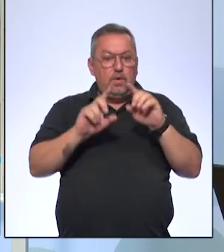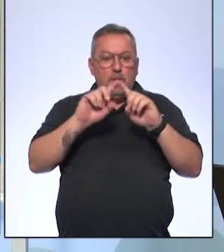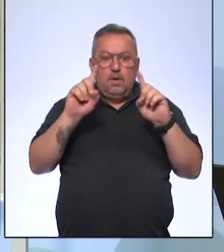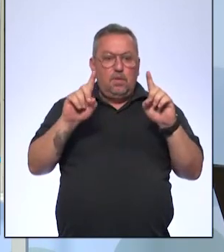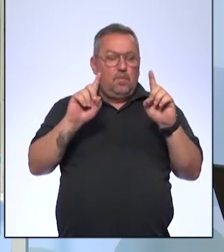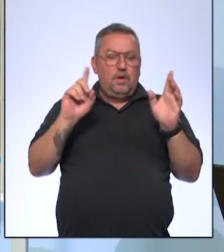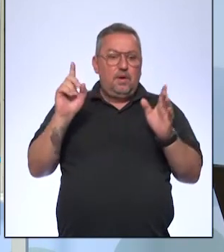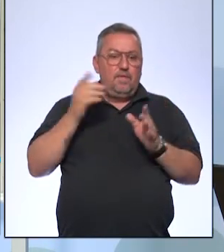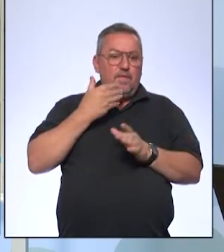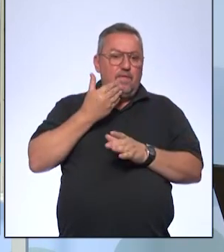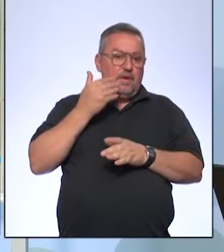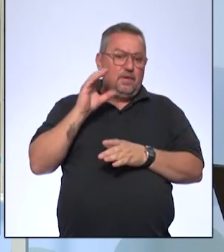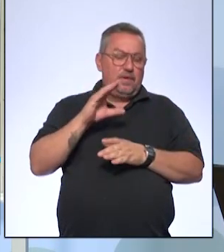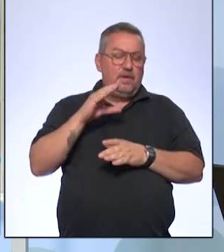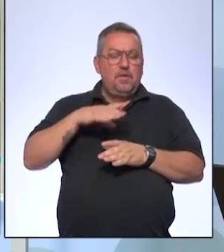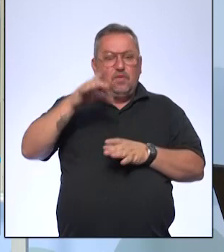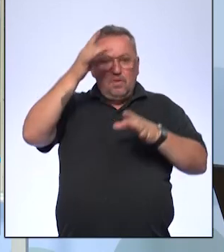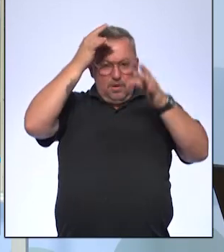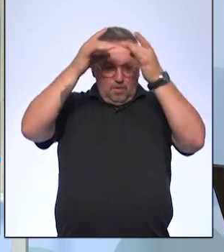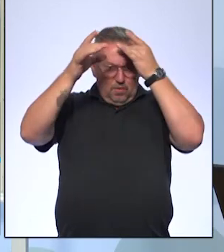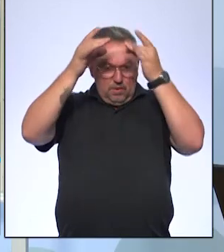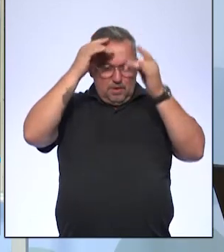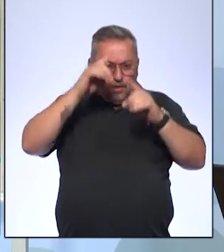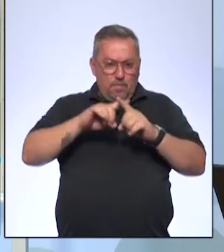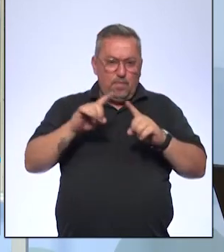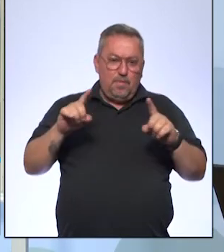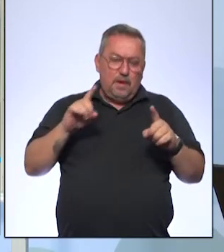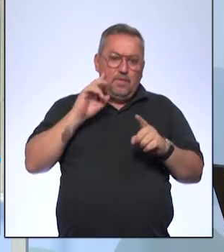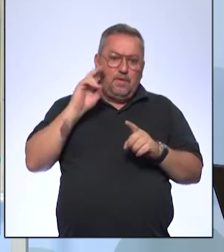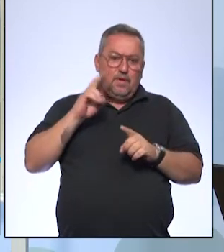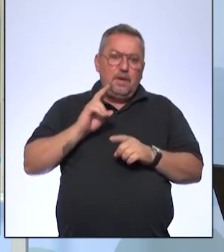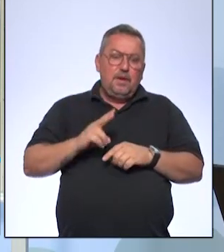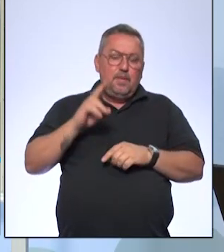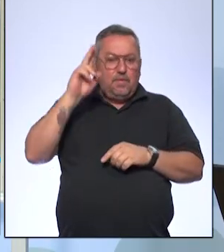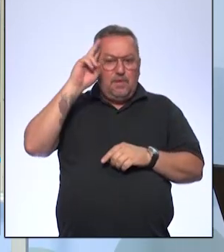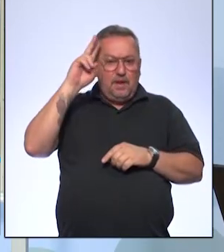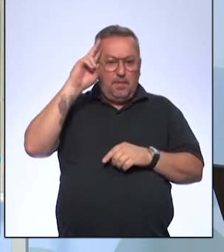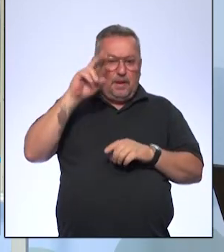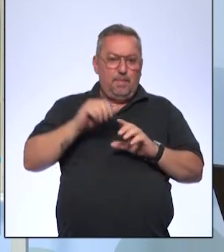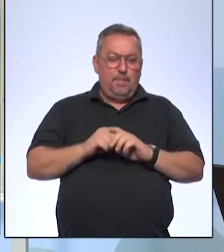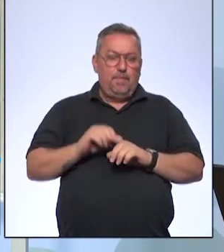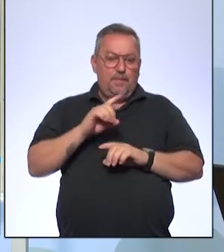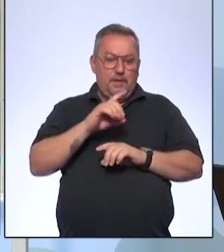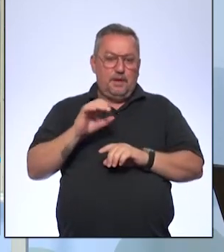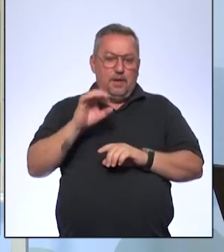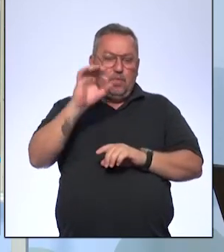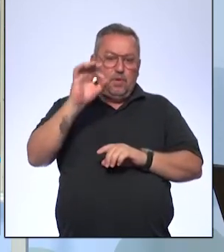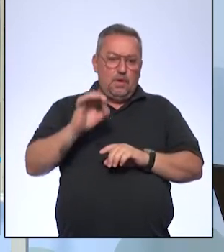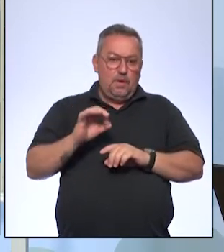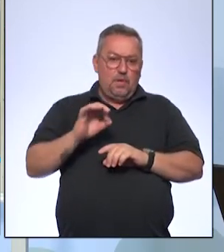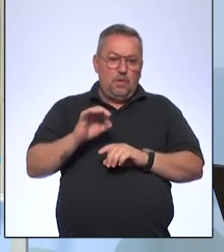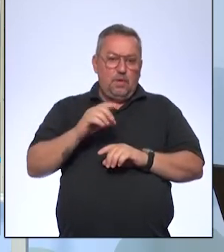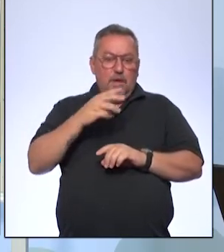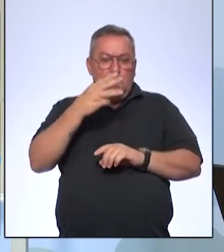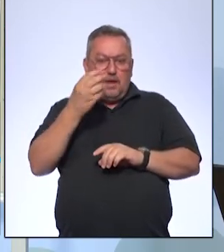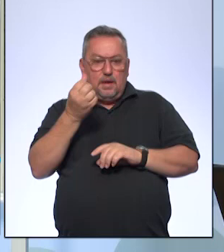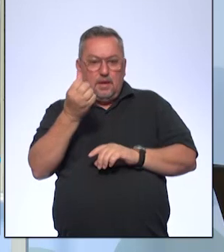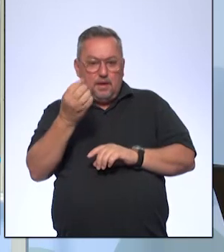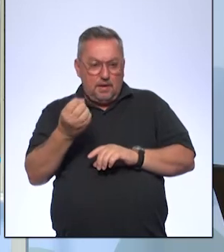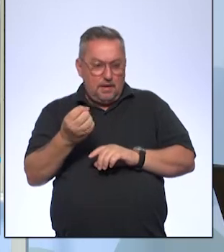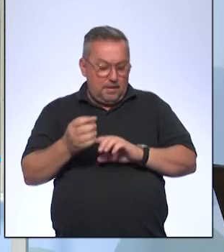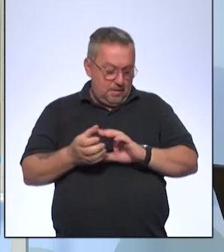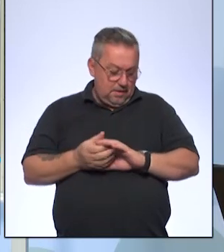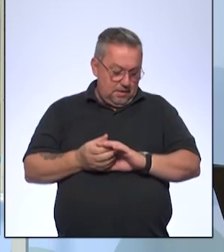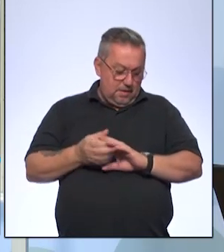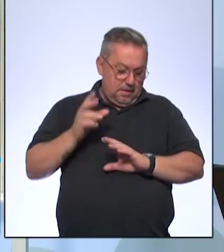tão fácil assim de decorar, digamos assim, né? Então, você sempre vai lembrar 100%, 360, né, Ale?